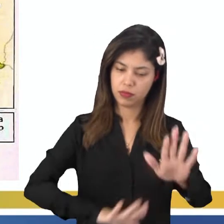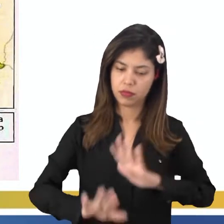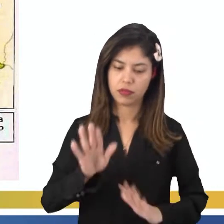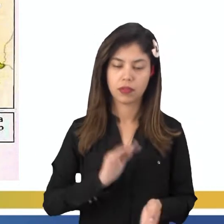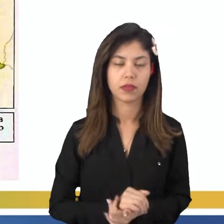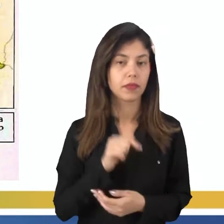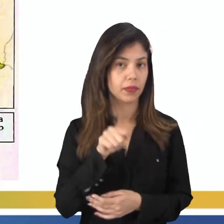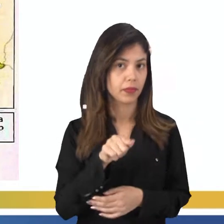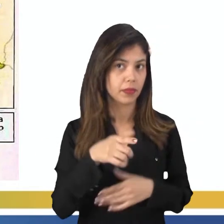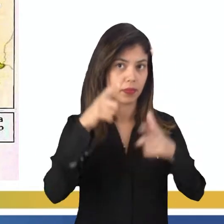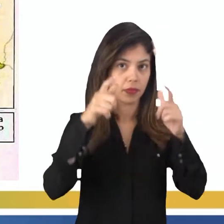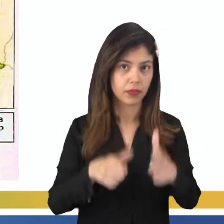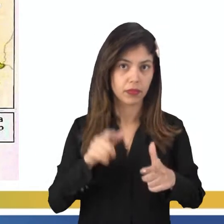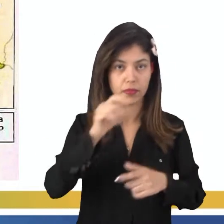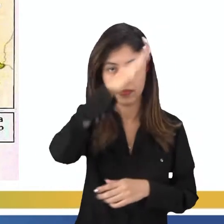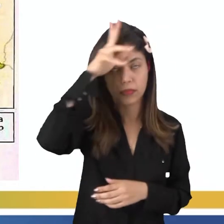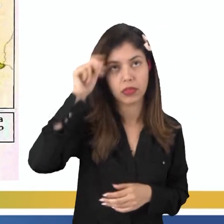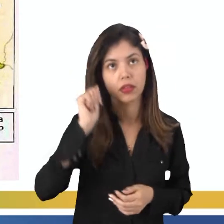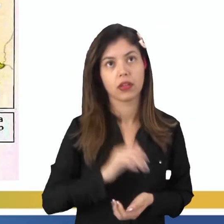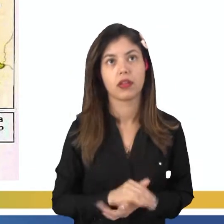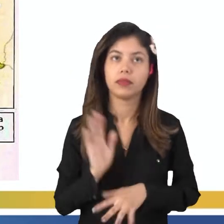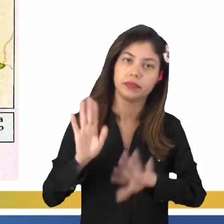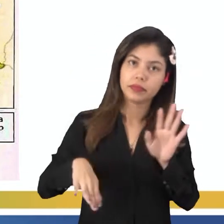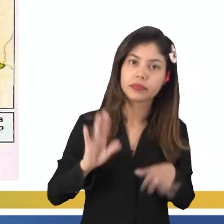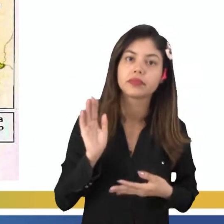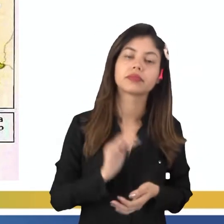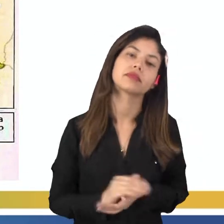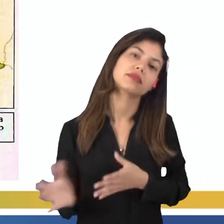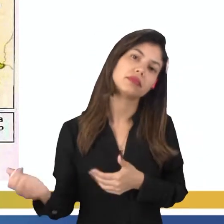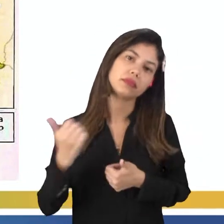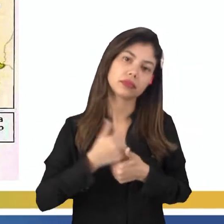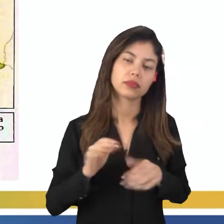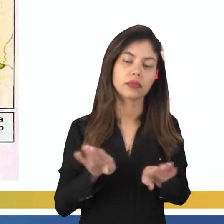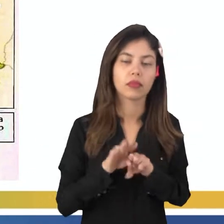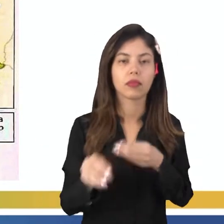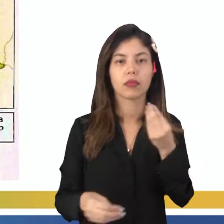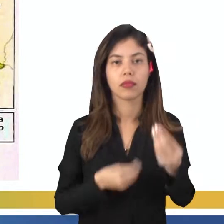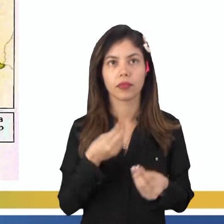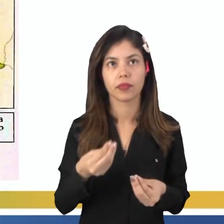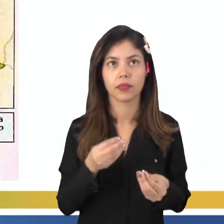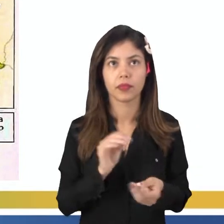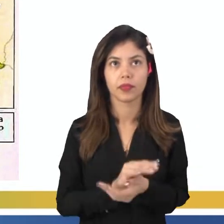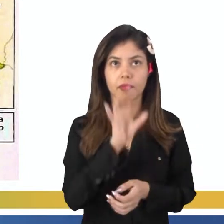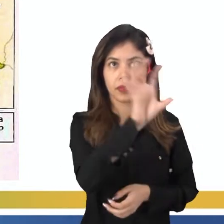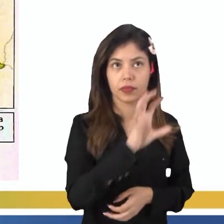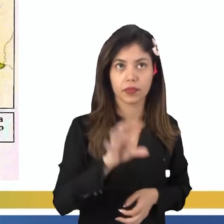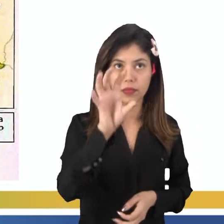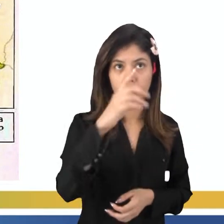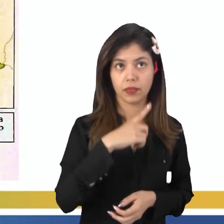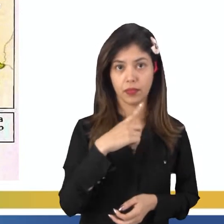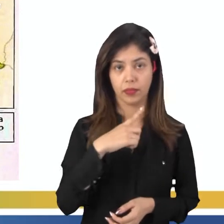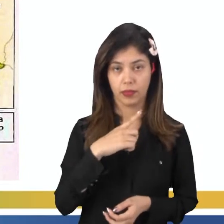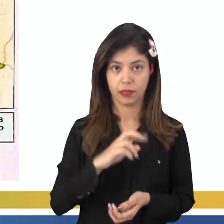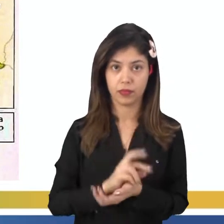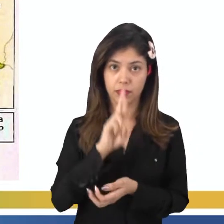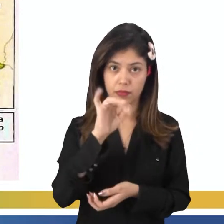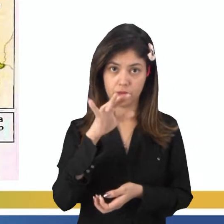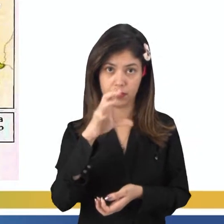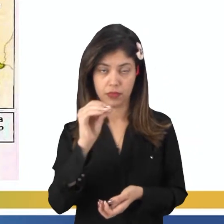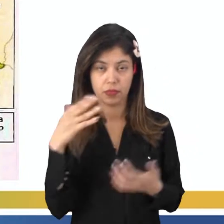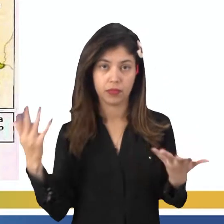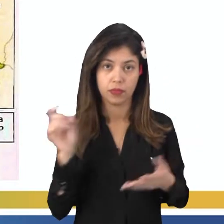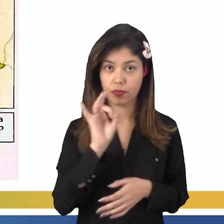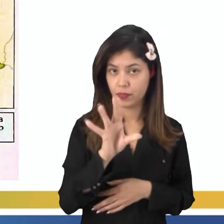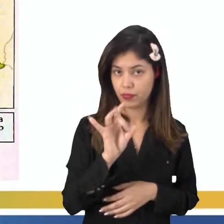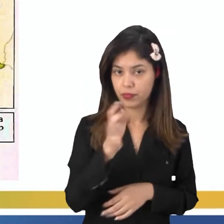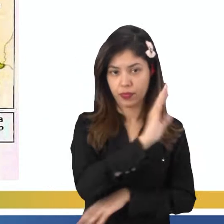gerenciar essa Amazônia, que geralmente é colocada como uma região que tem risco de sua floresta, mas